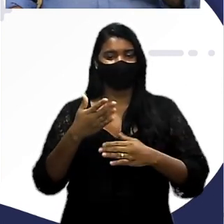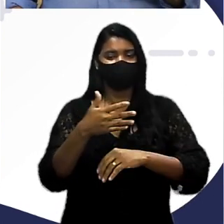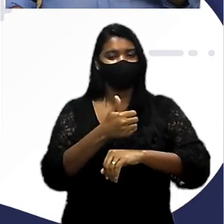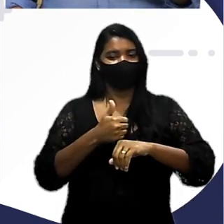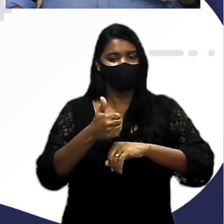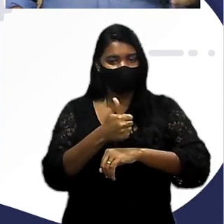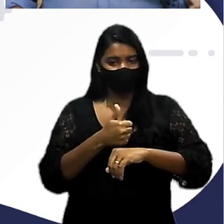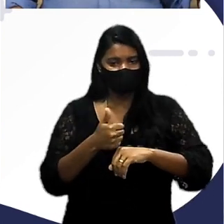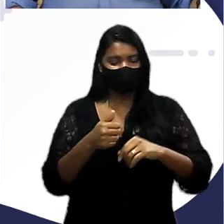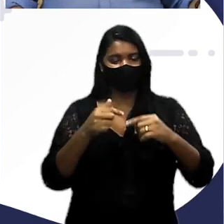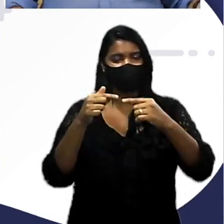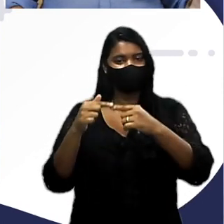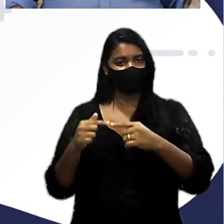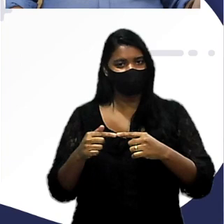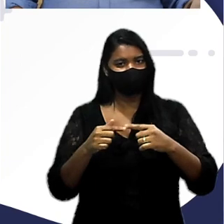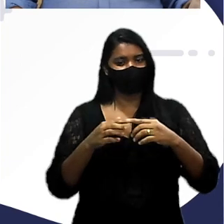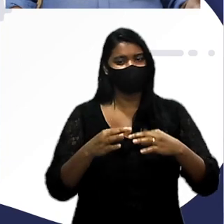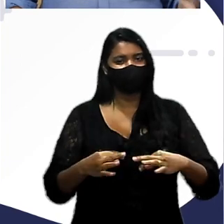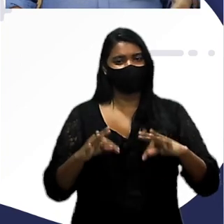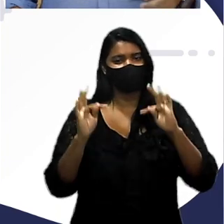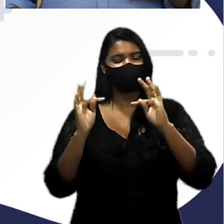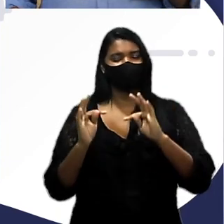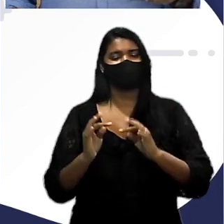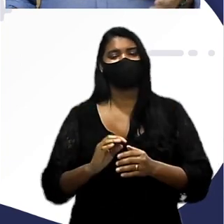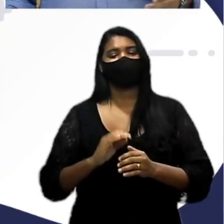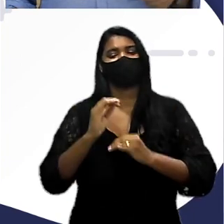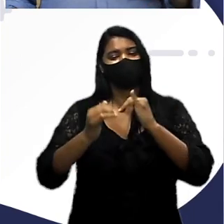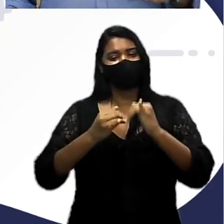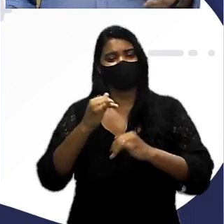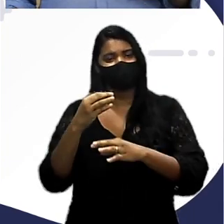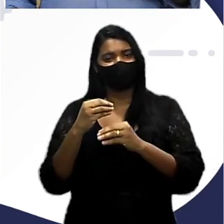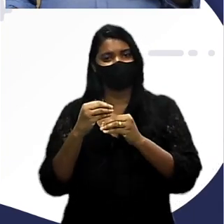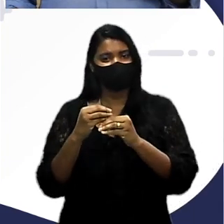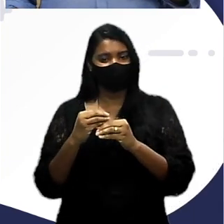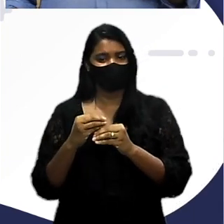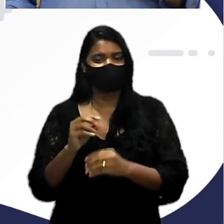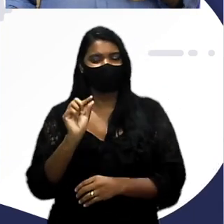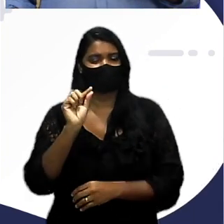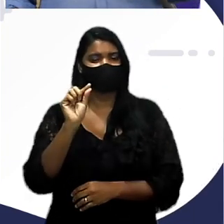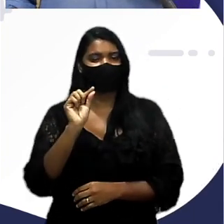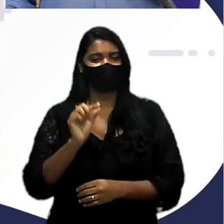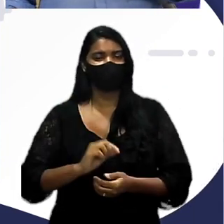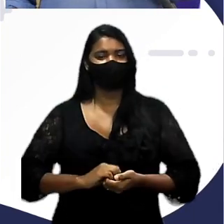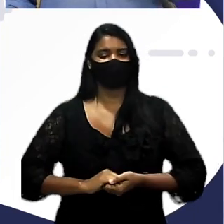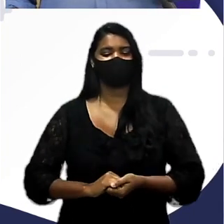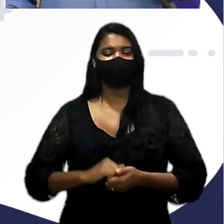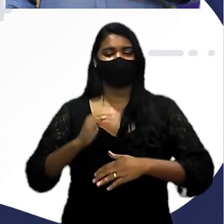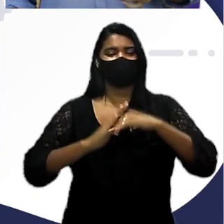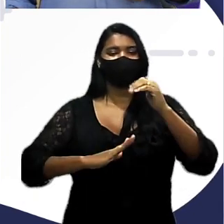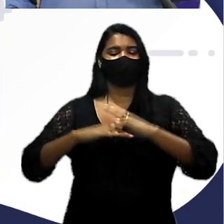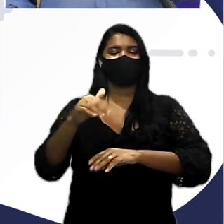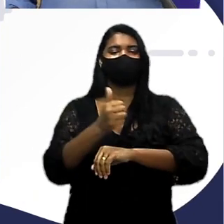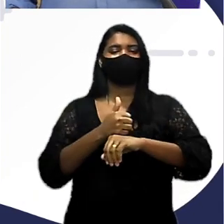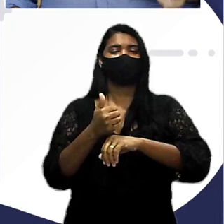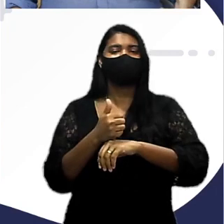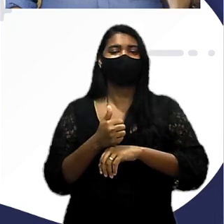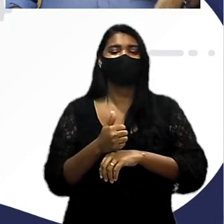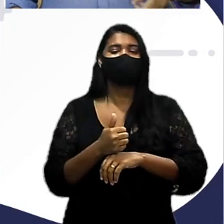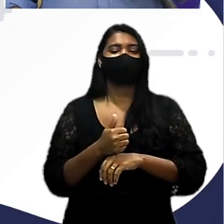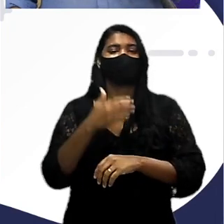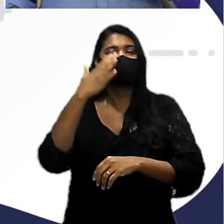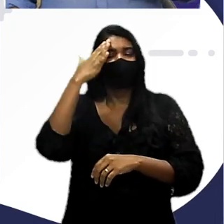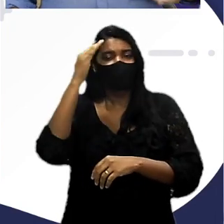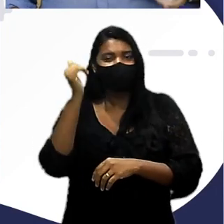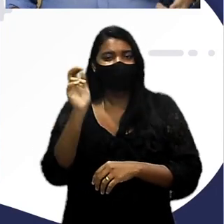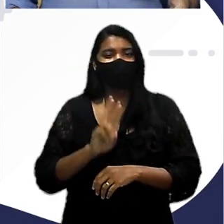está conectado, né? O profissional conectado é aquele que tem a capacidade, o conhecimento